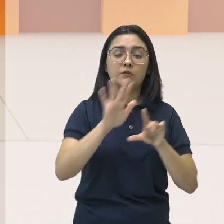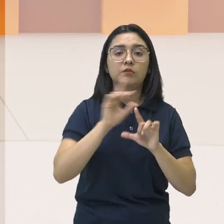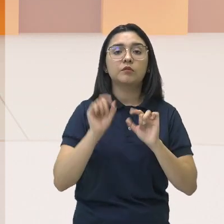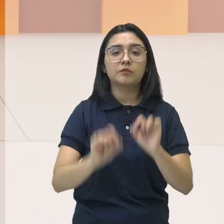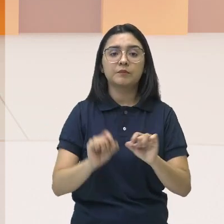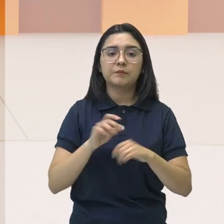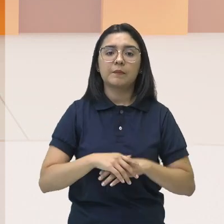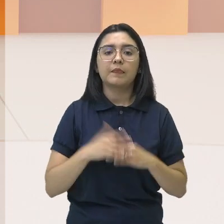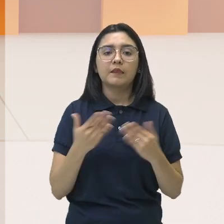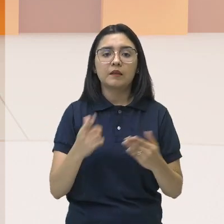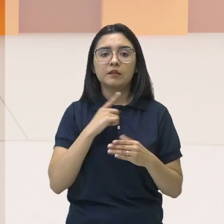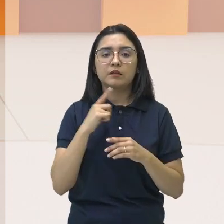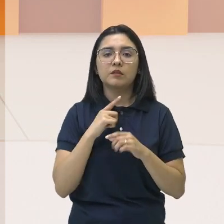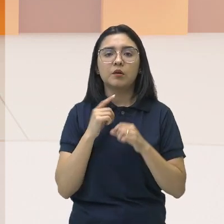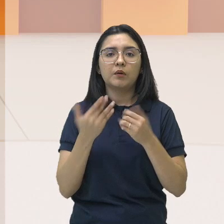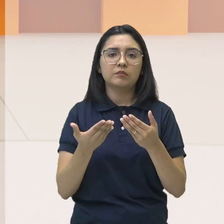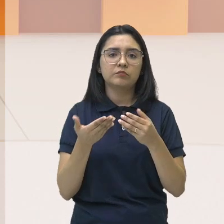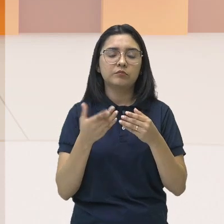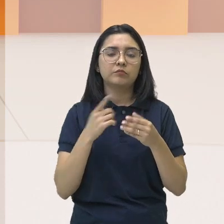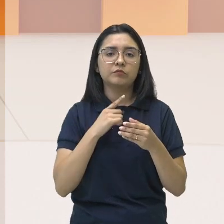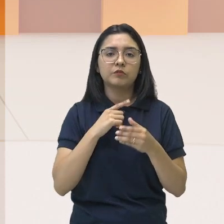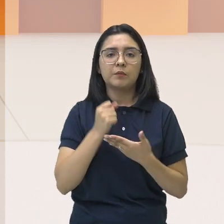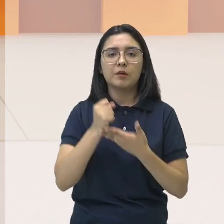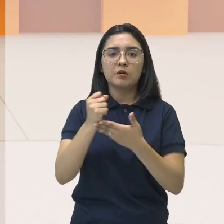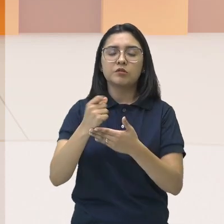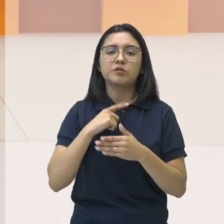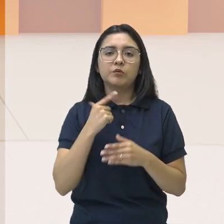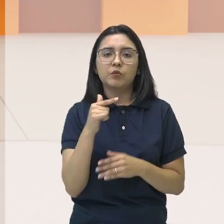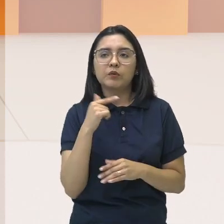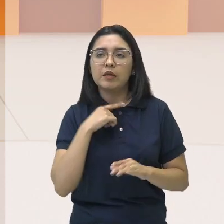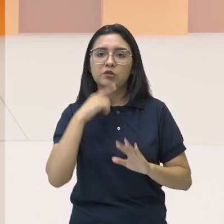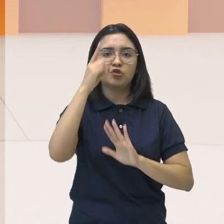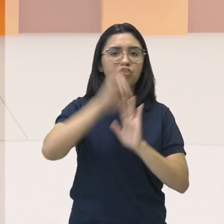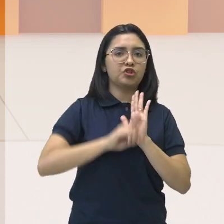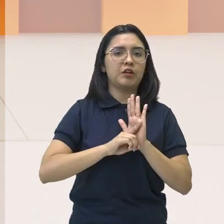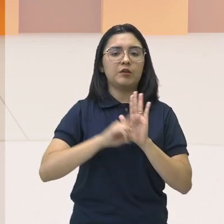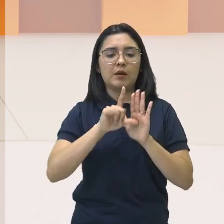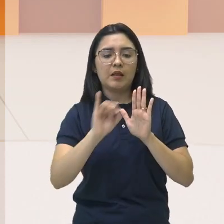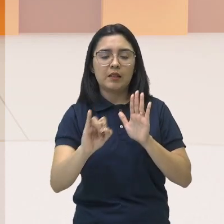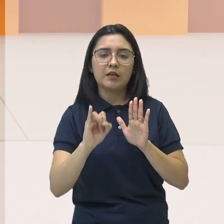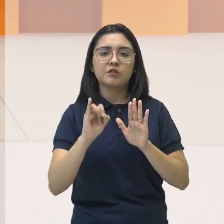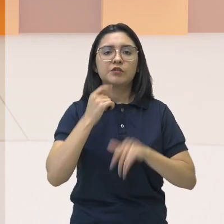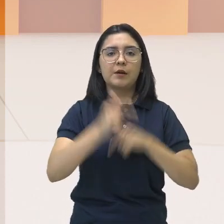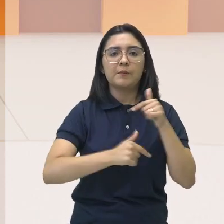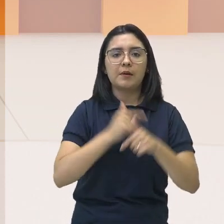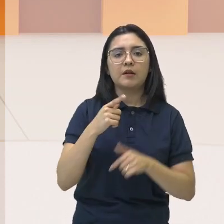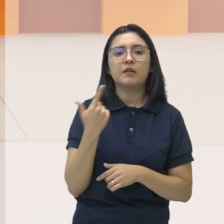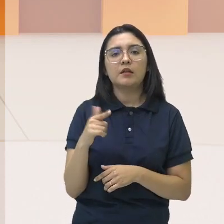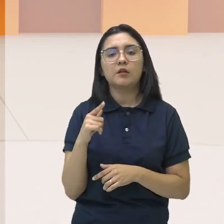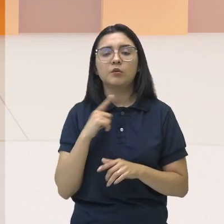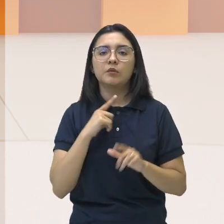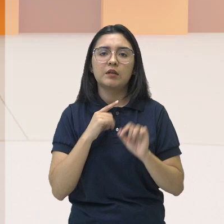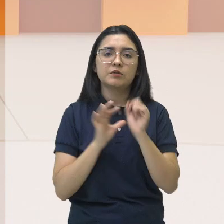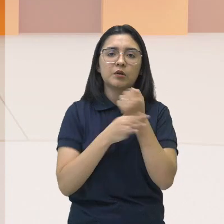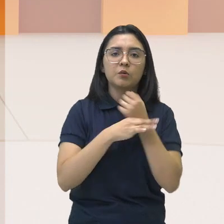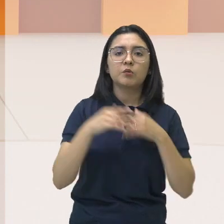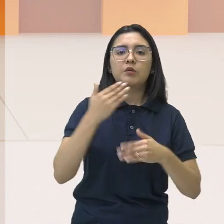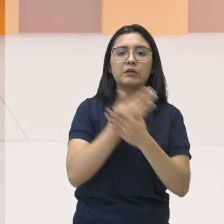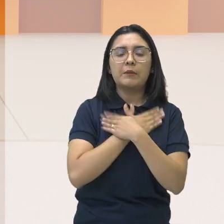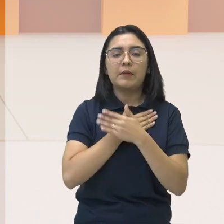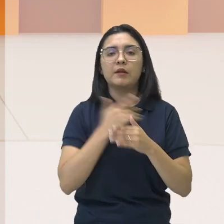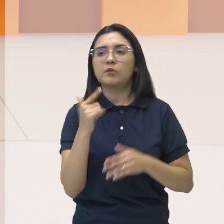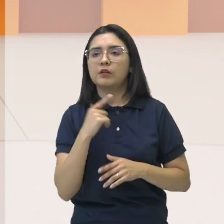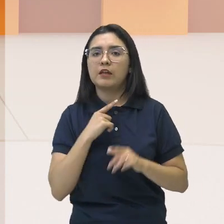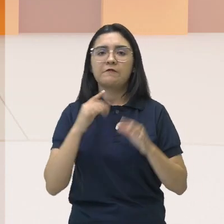estão desassistidas de todas as leis trabalhistas, ou seja, elas não têm seguro-desemprego, não têm férias,